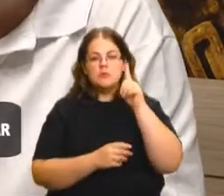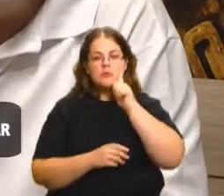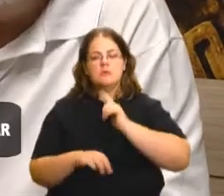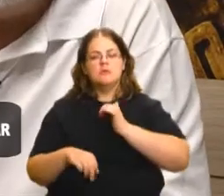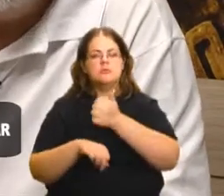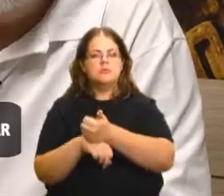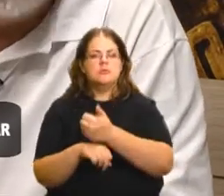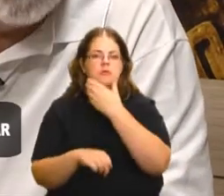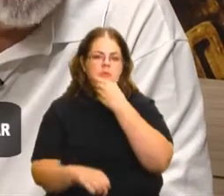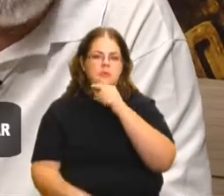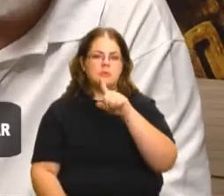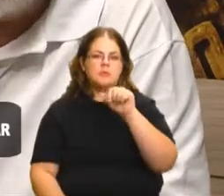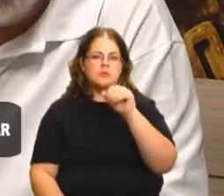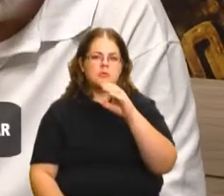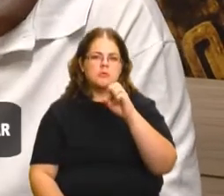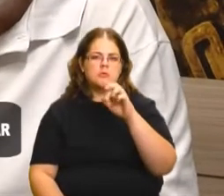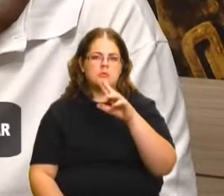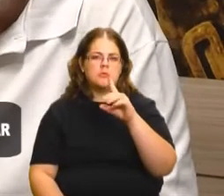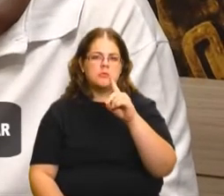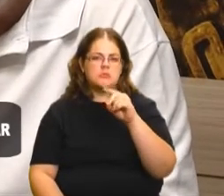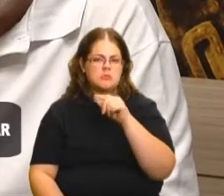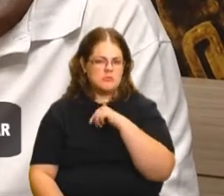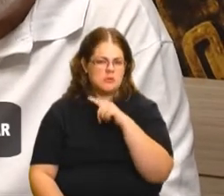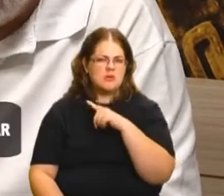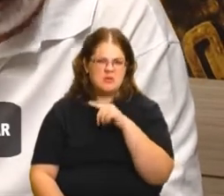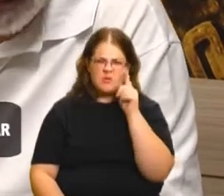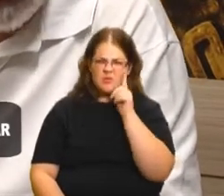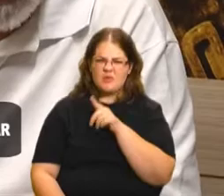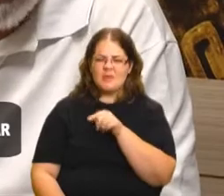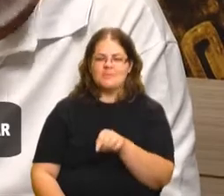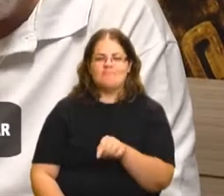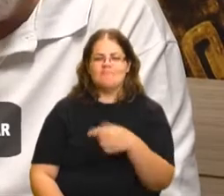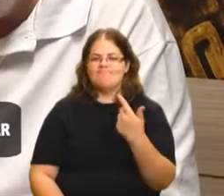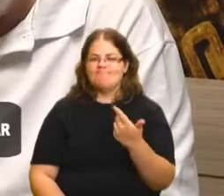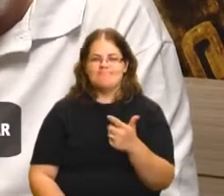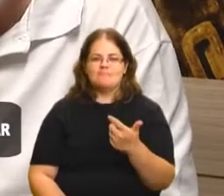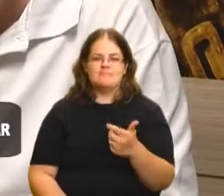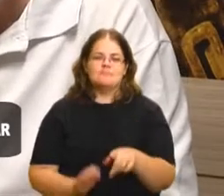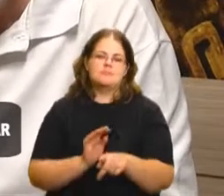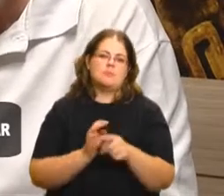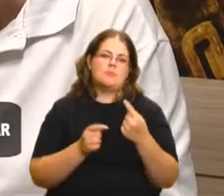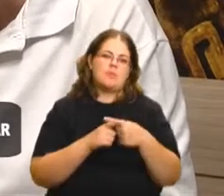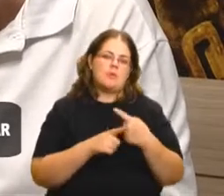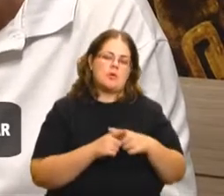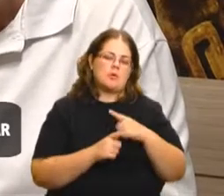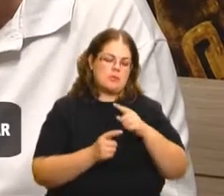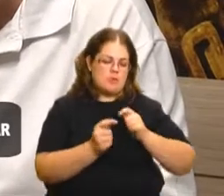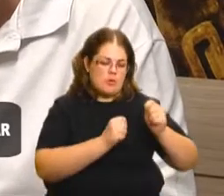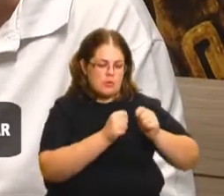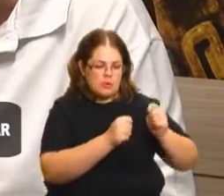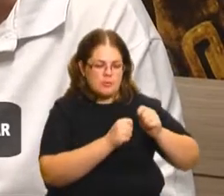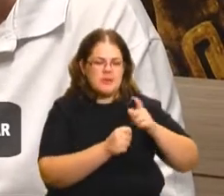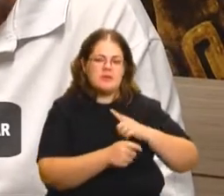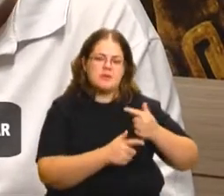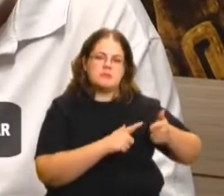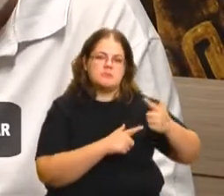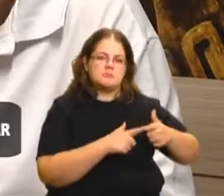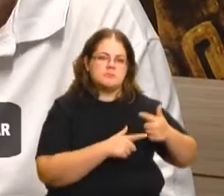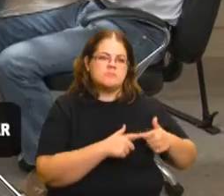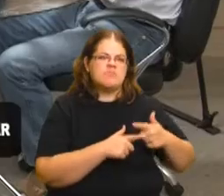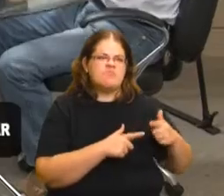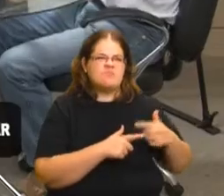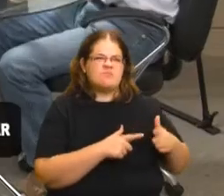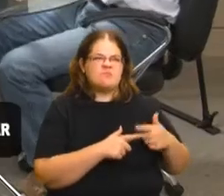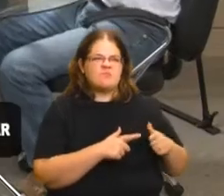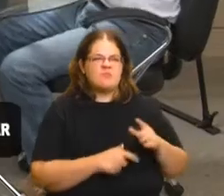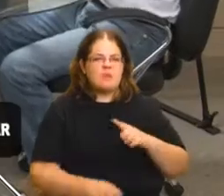um presidente da República. Lacerda teria alguma chance naquele momento, principalmente porque o sistema econômico a economia estava tendo